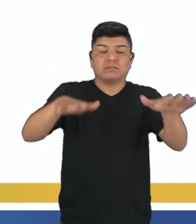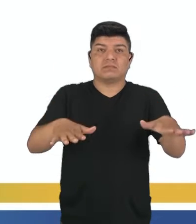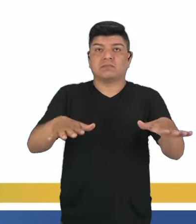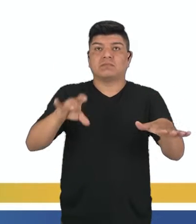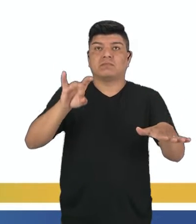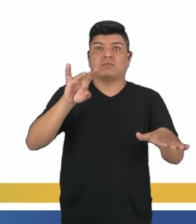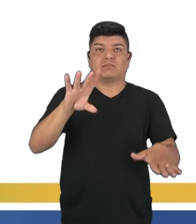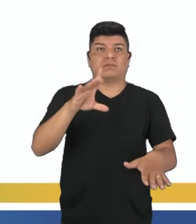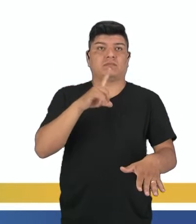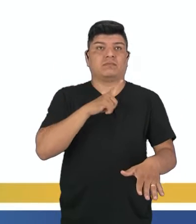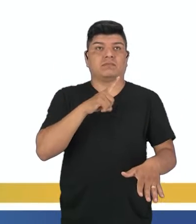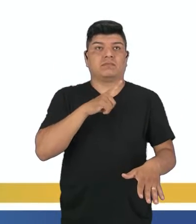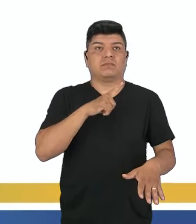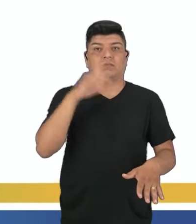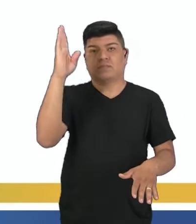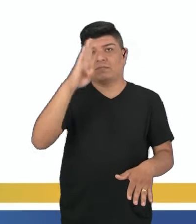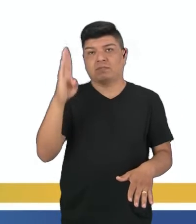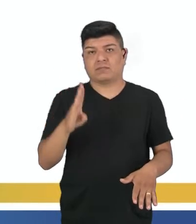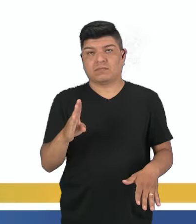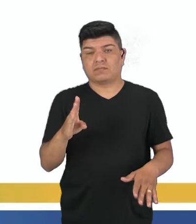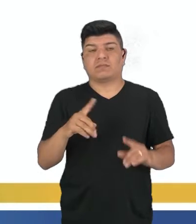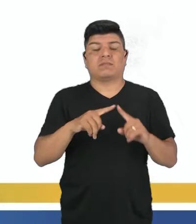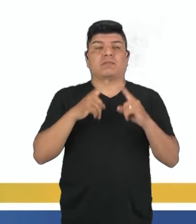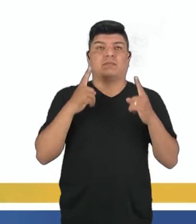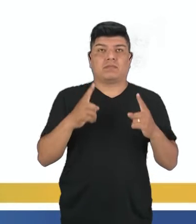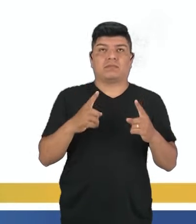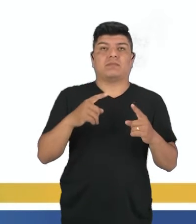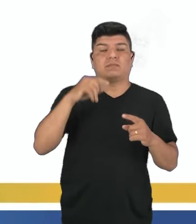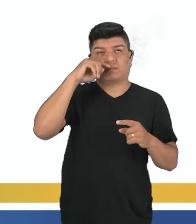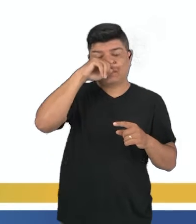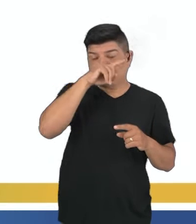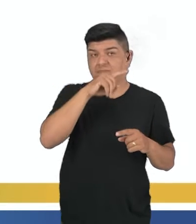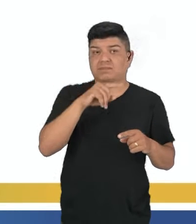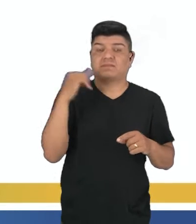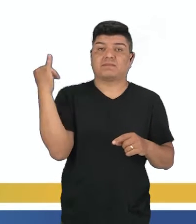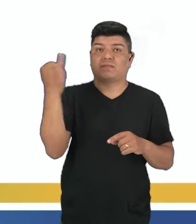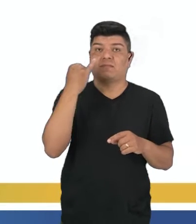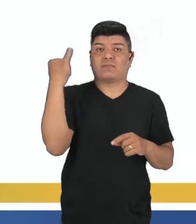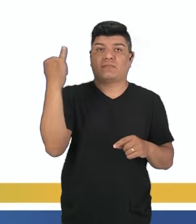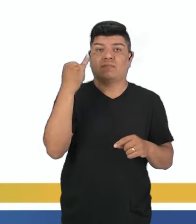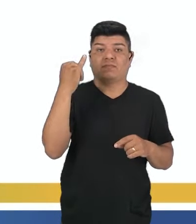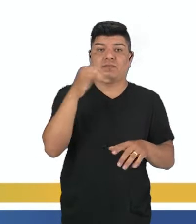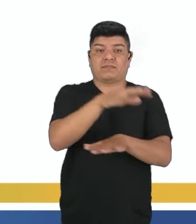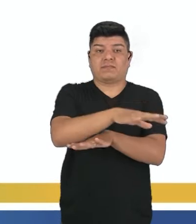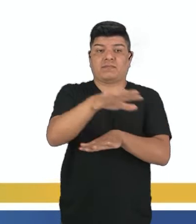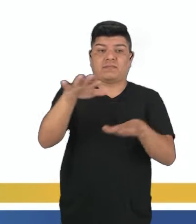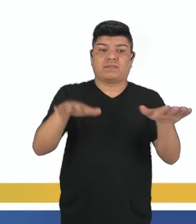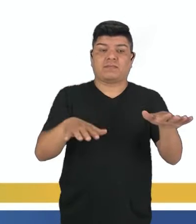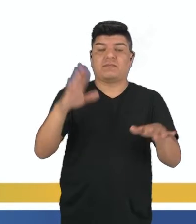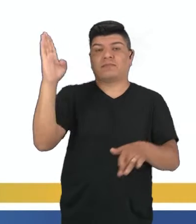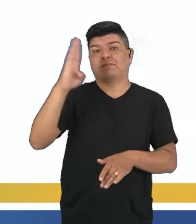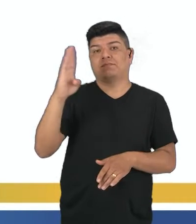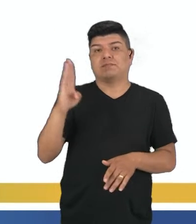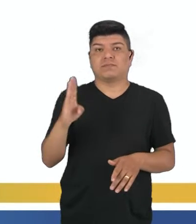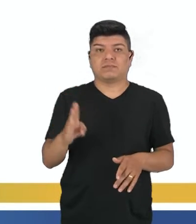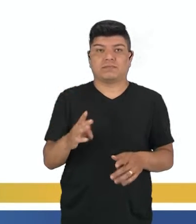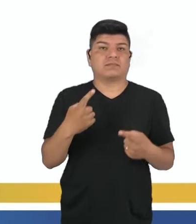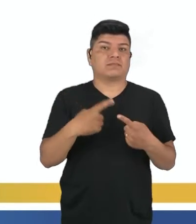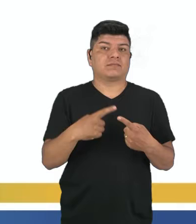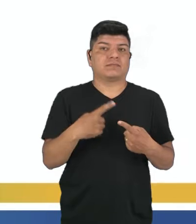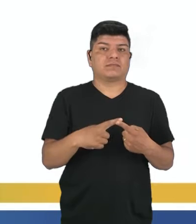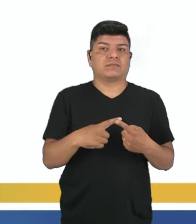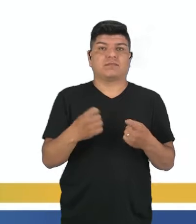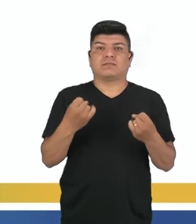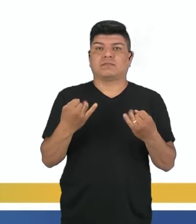no nosso Brasil, Porém, a importância dos biomas brasileiros, por que eu